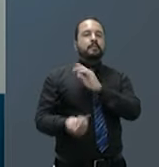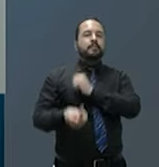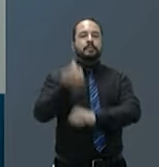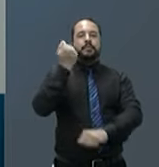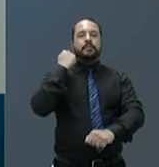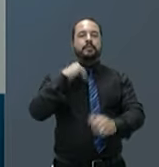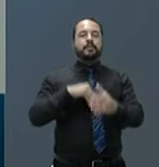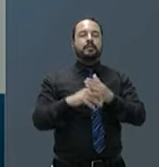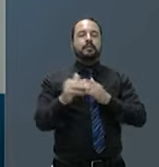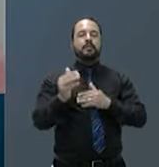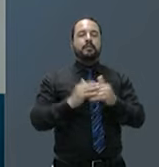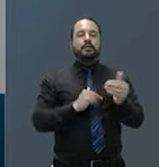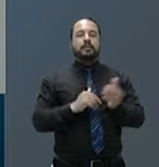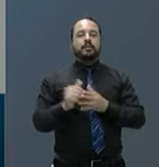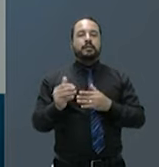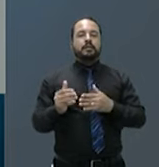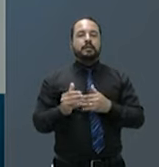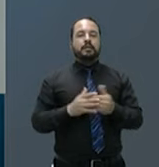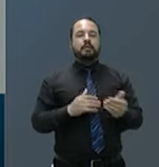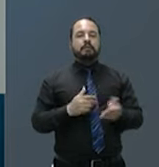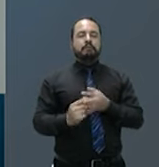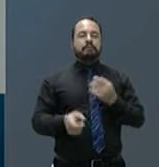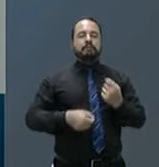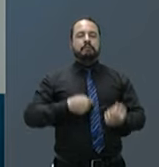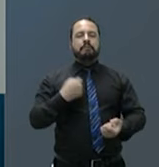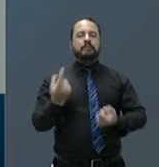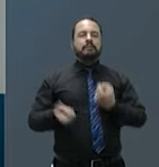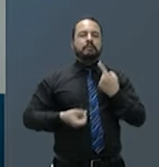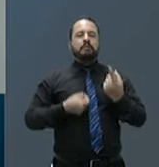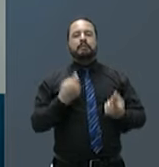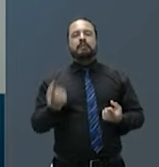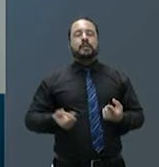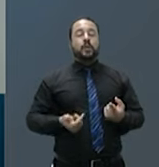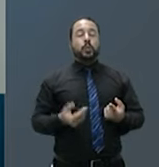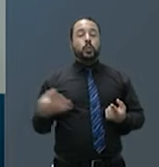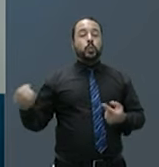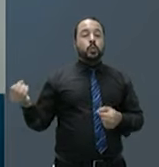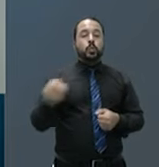e não raras vezes trazer novos elementos